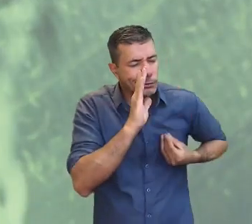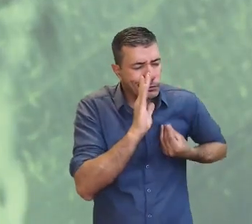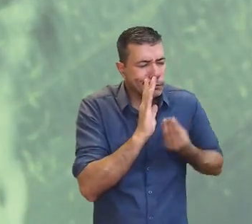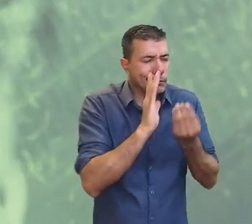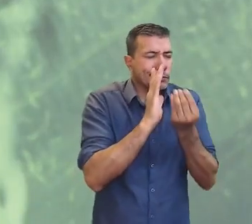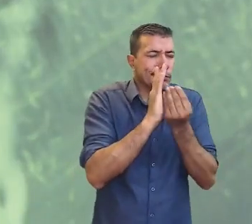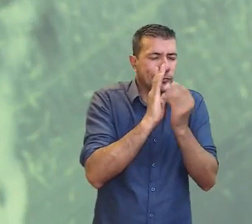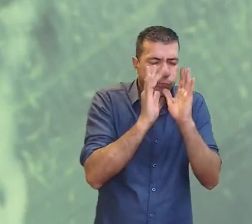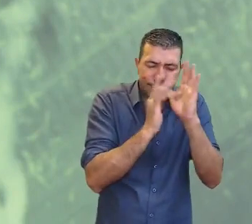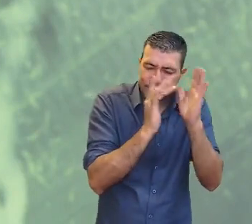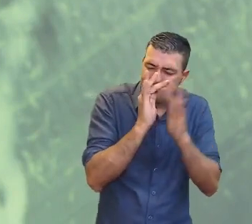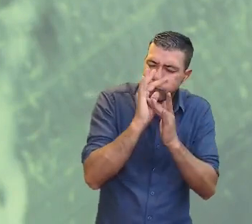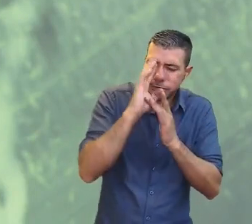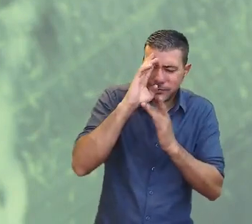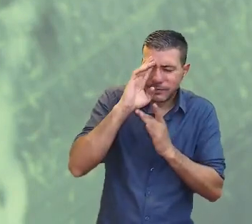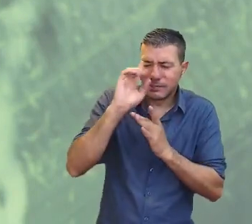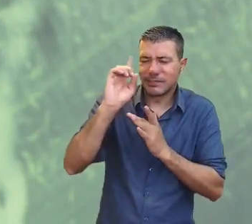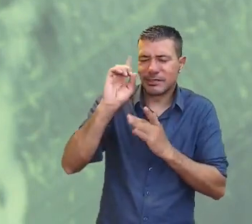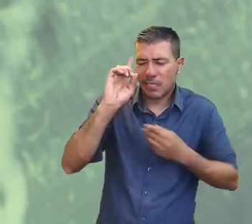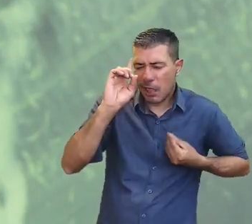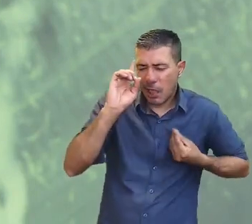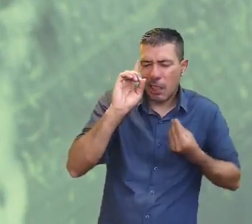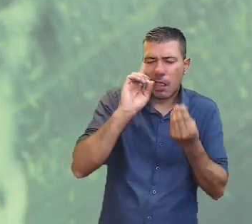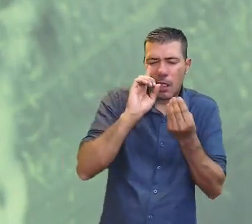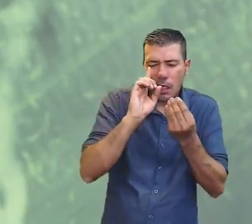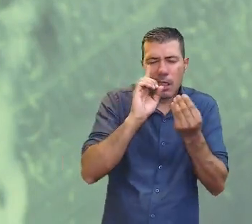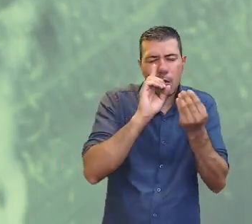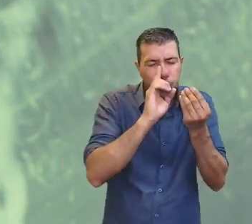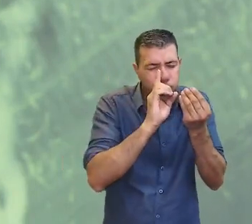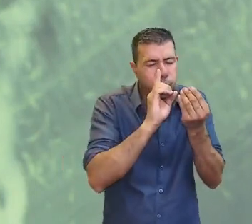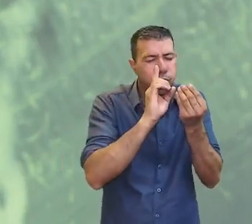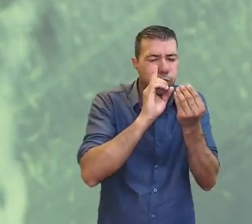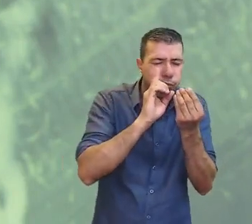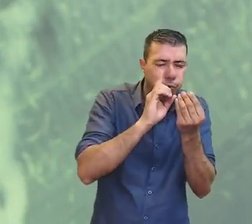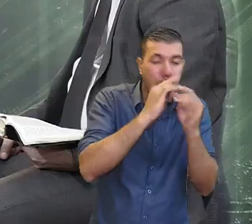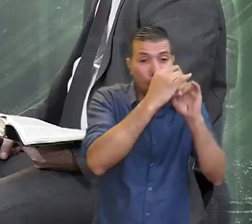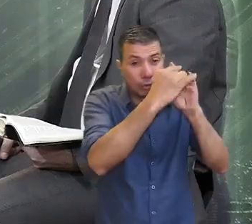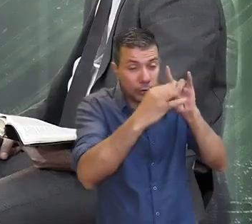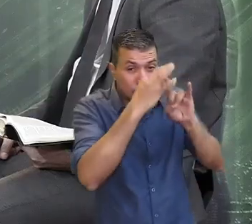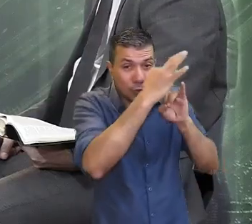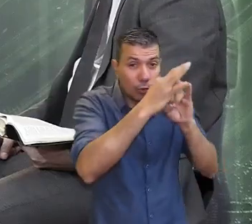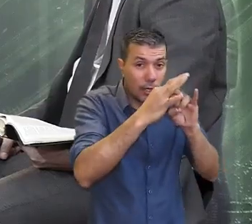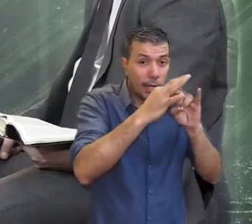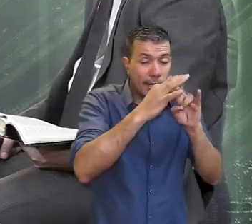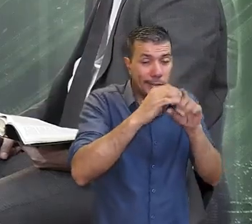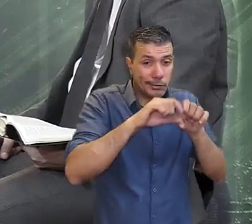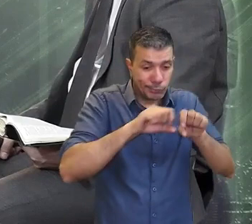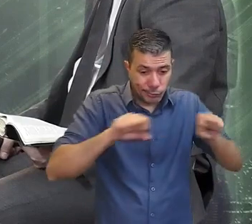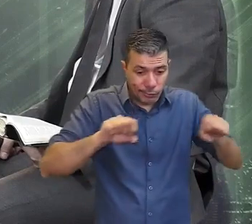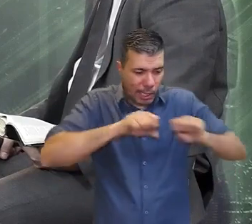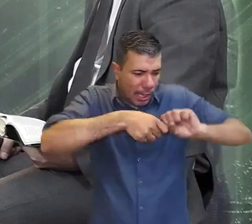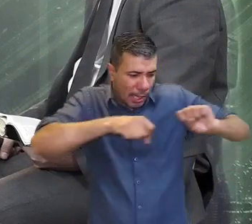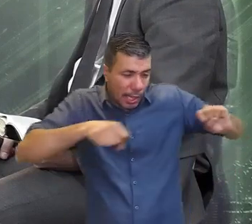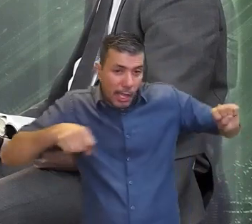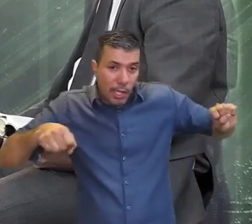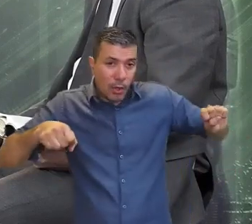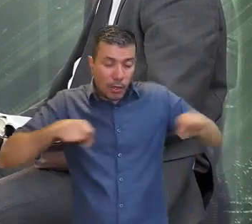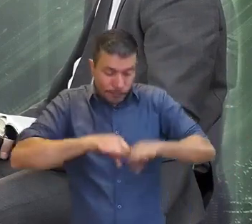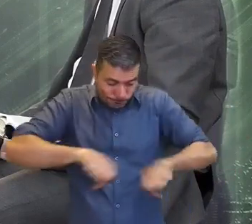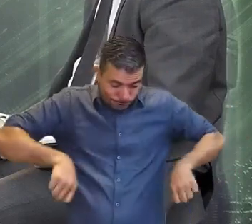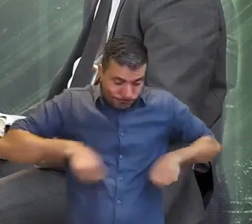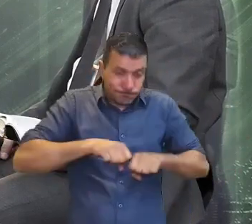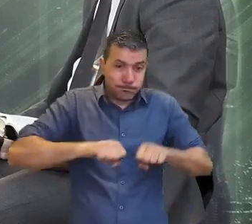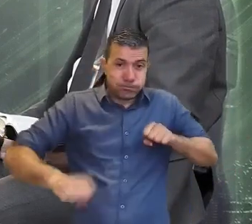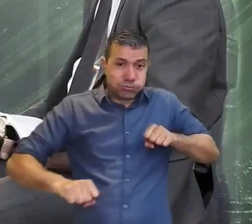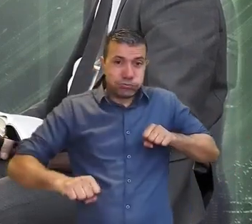consagrando a Deus. A tradição fala que o santuário ele tinha até uma corda que era colocada na sua roupa,